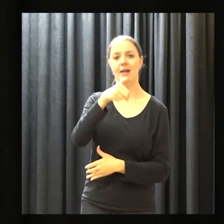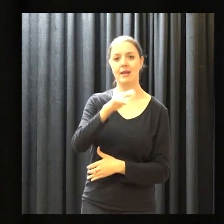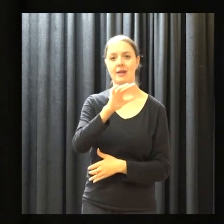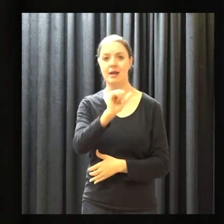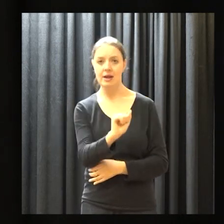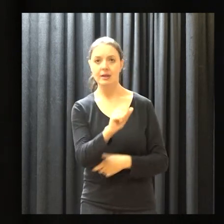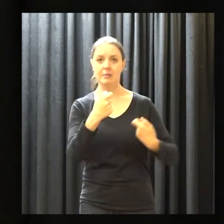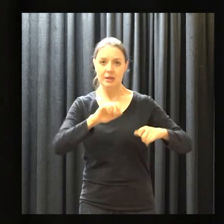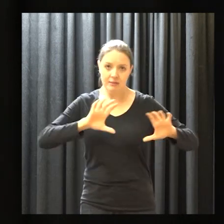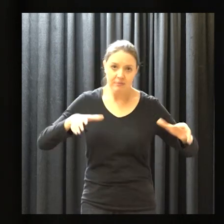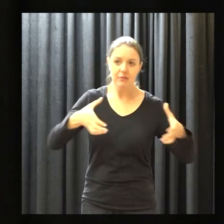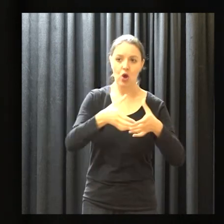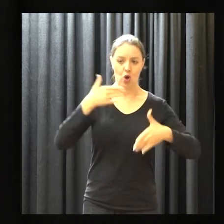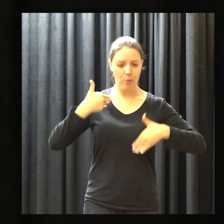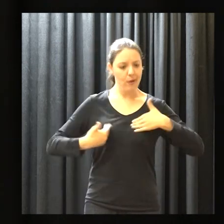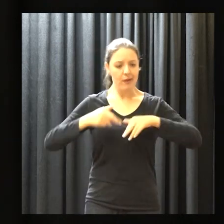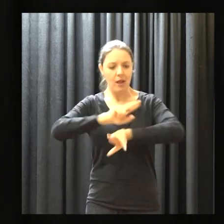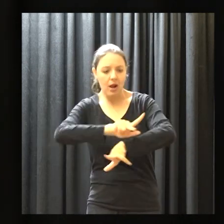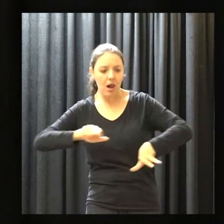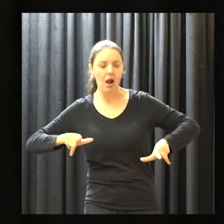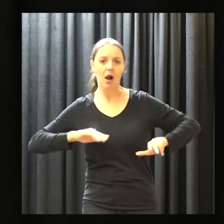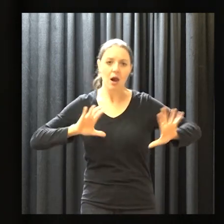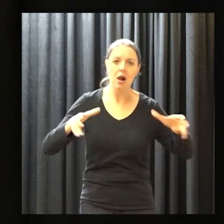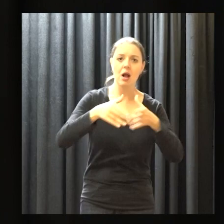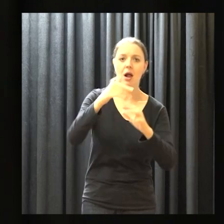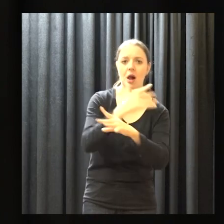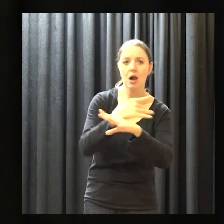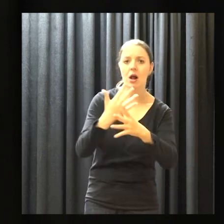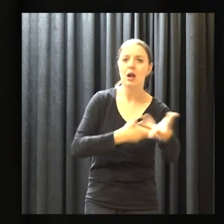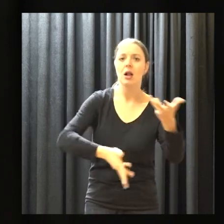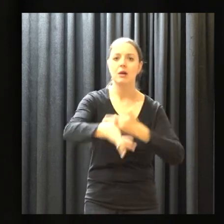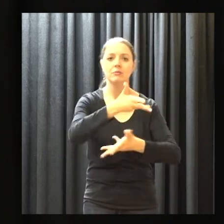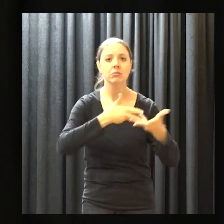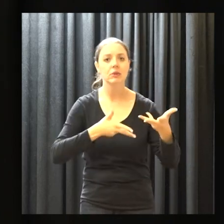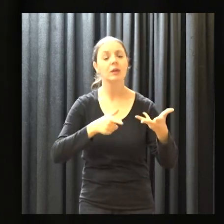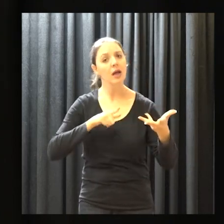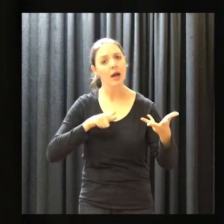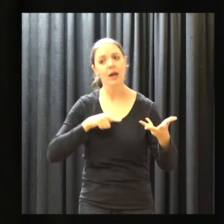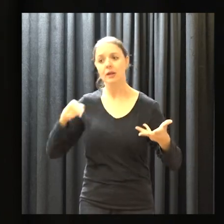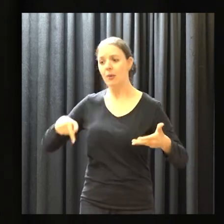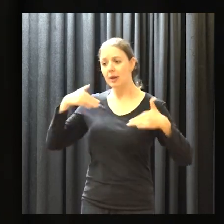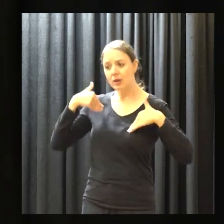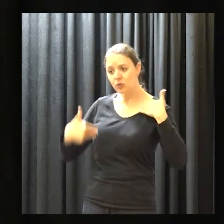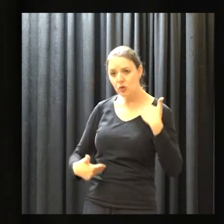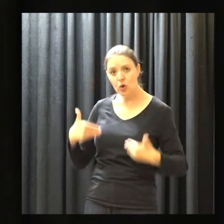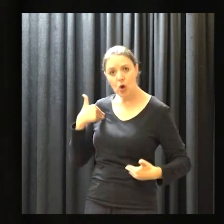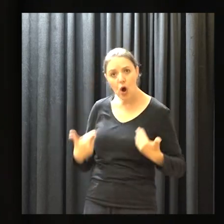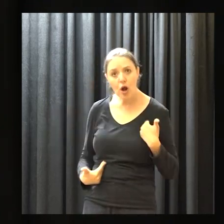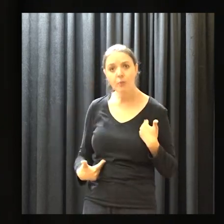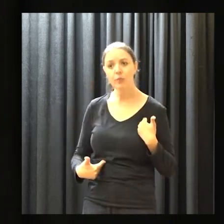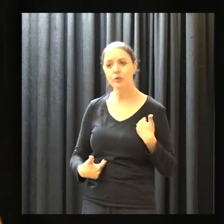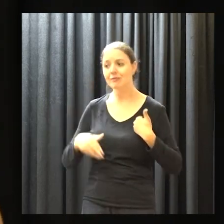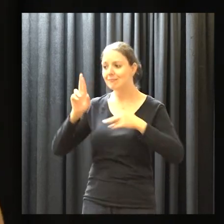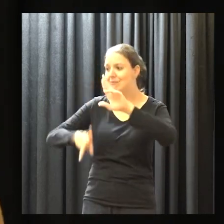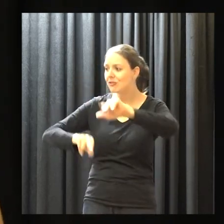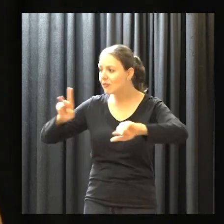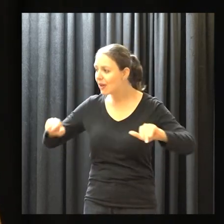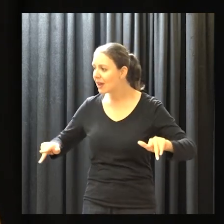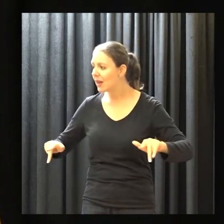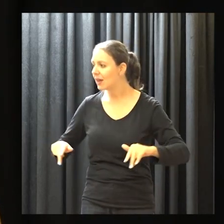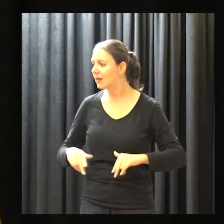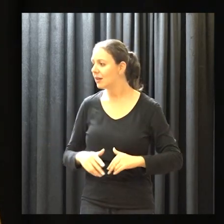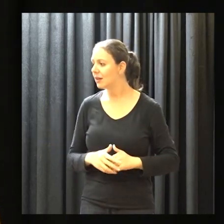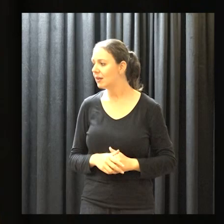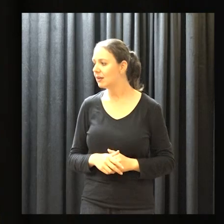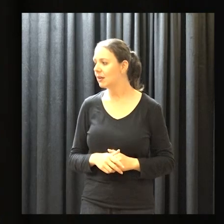várias corporalidades que são consideradas digitais. Então, aqui, os corpos de cheiro, cheiros digitais.